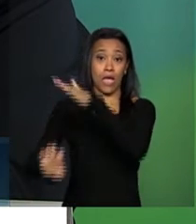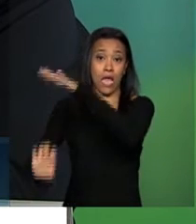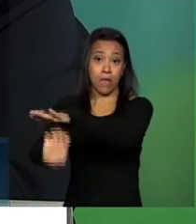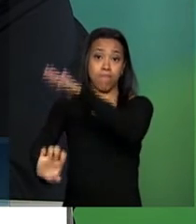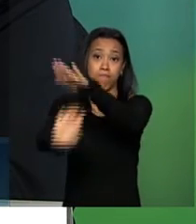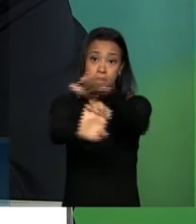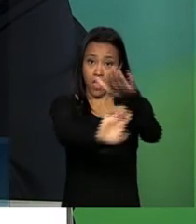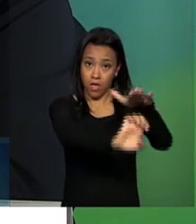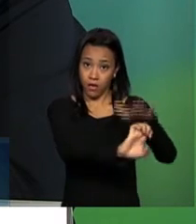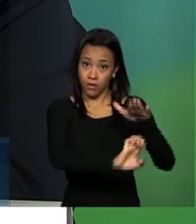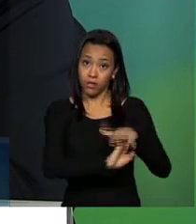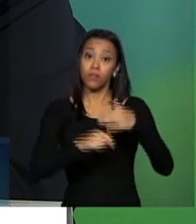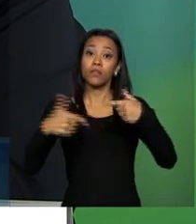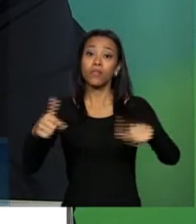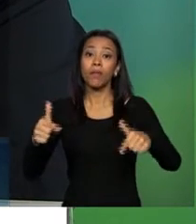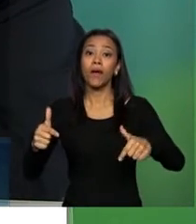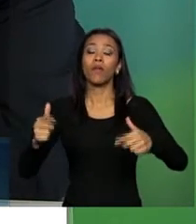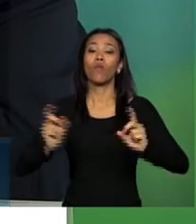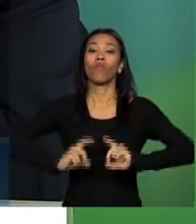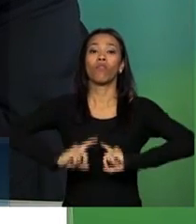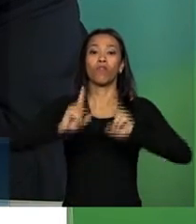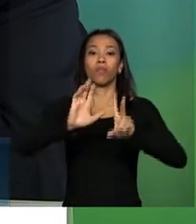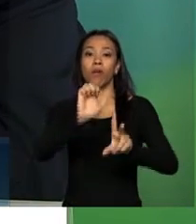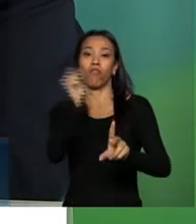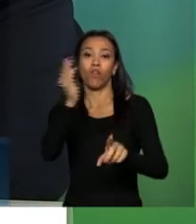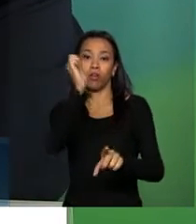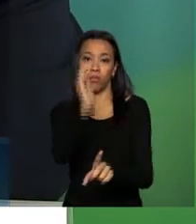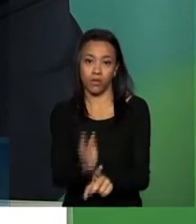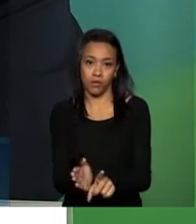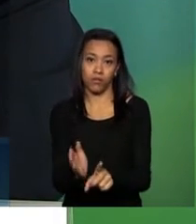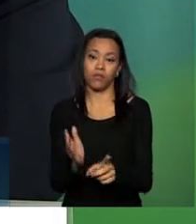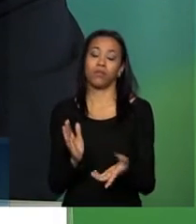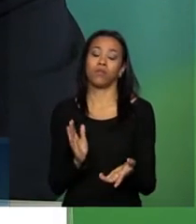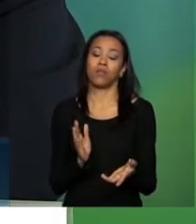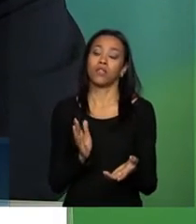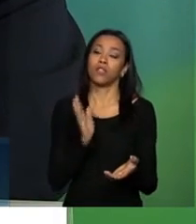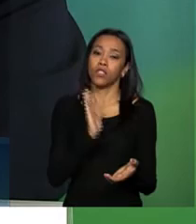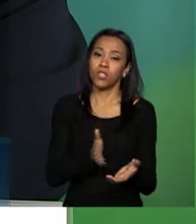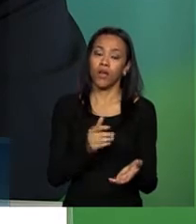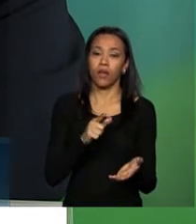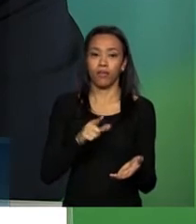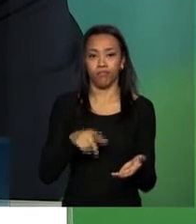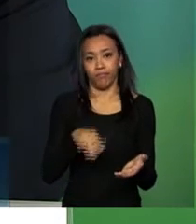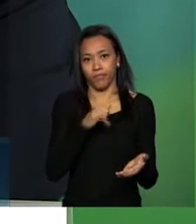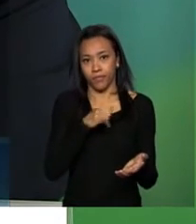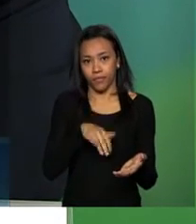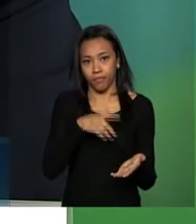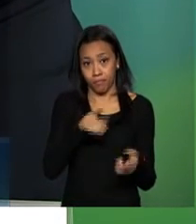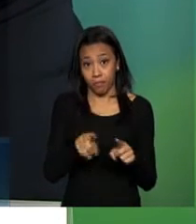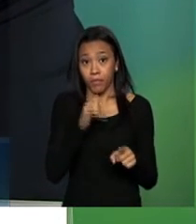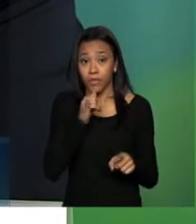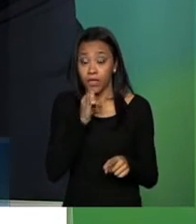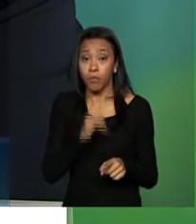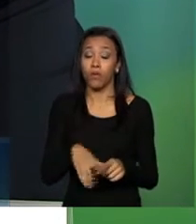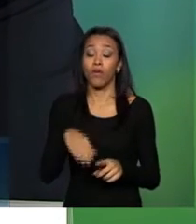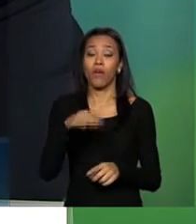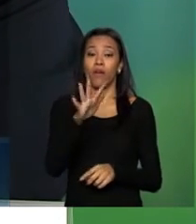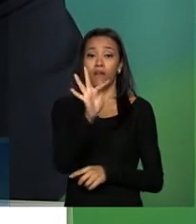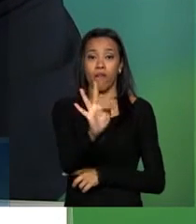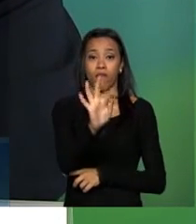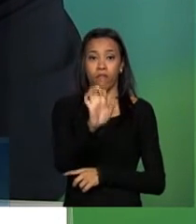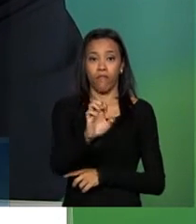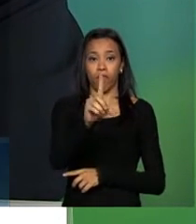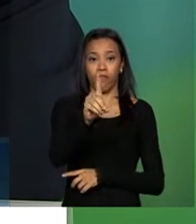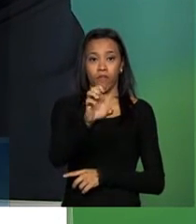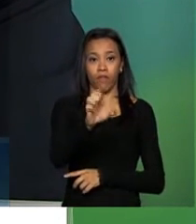há escritórios e estruturas que já estão aí disseminadas, as federações de indústria,